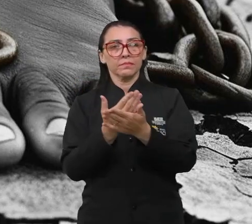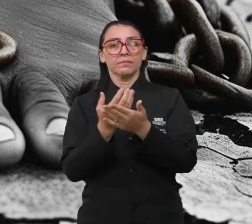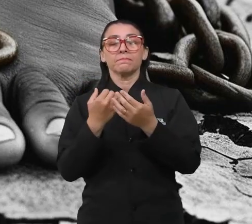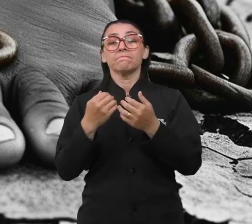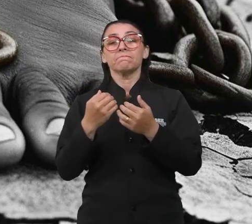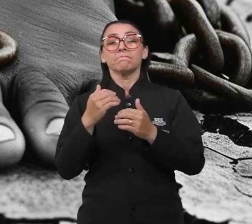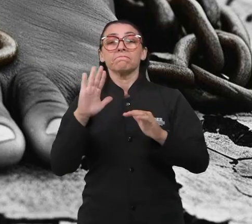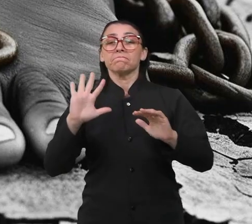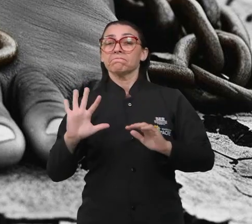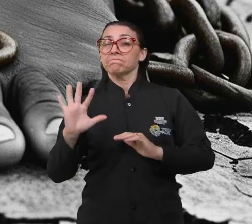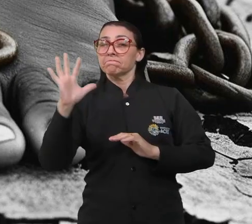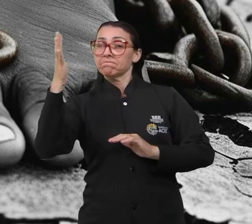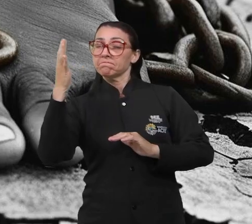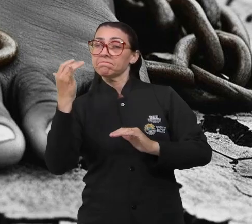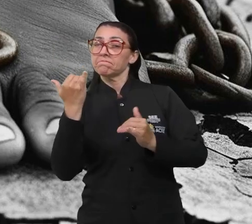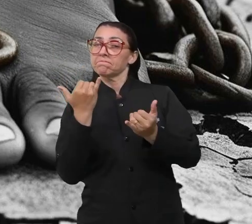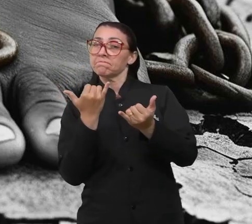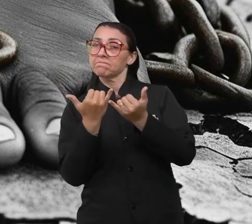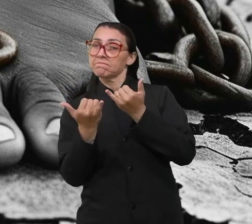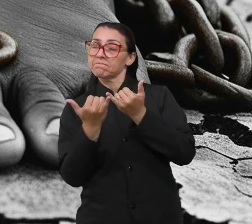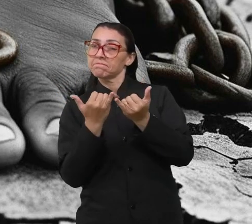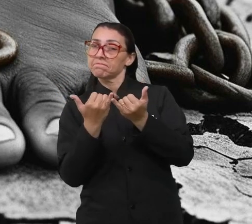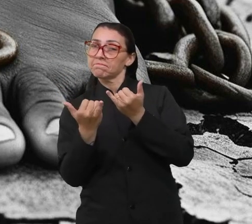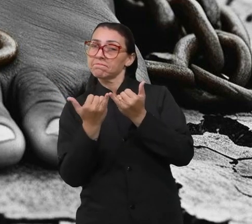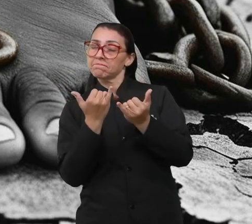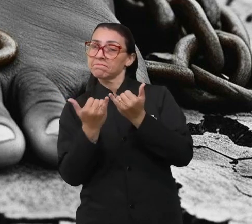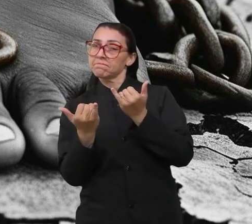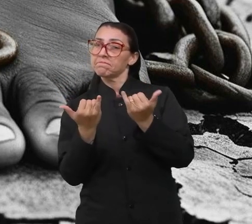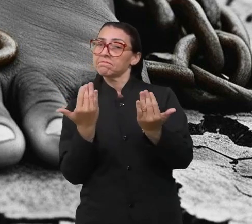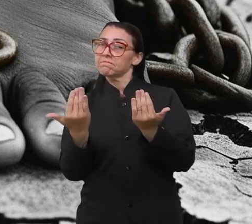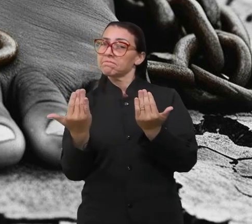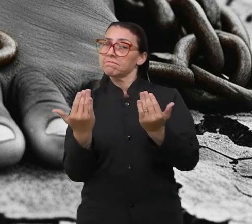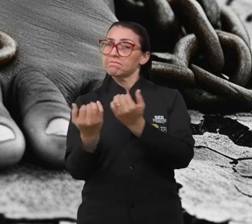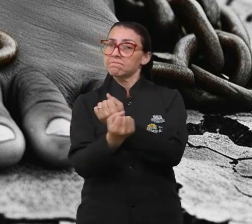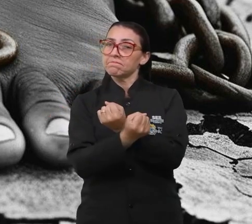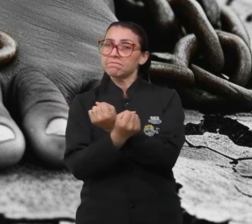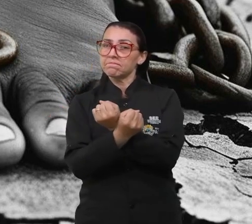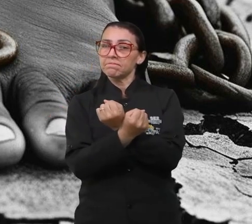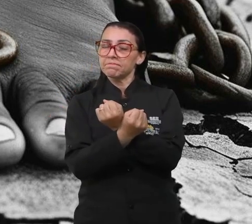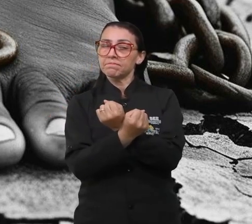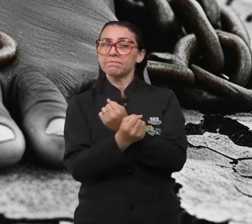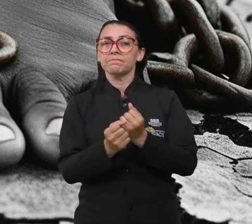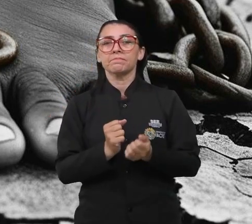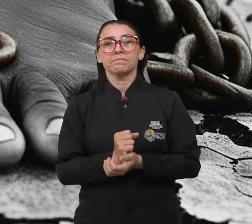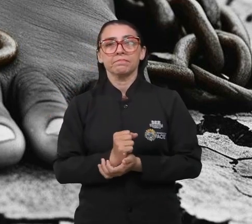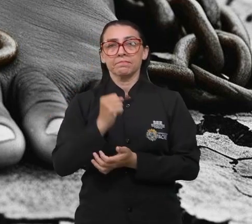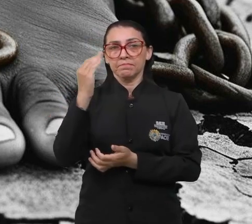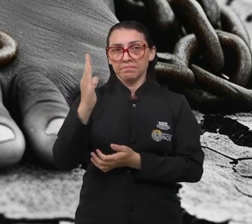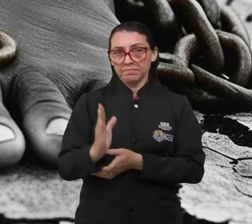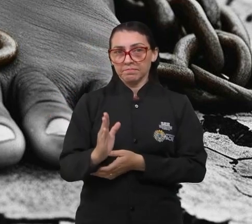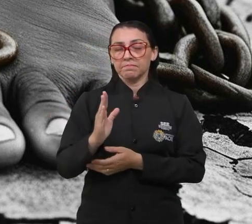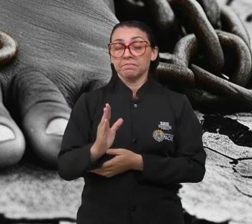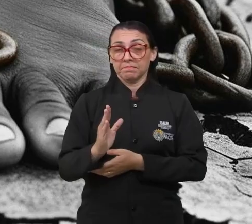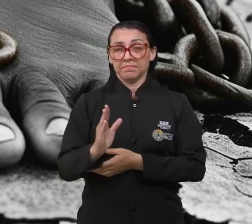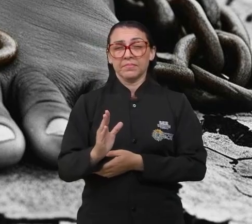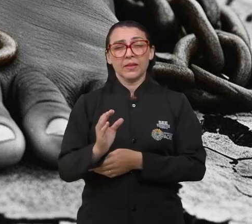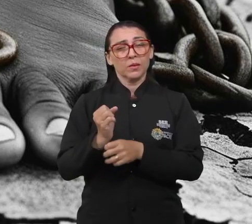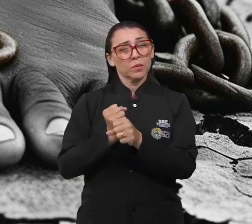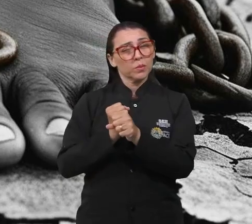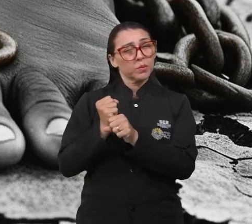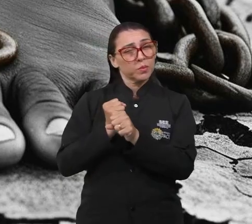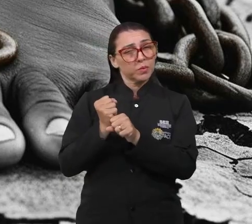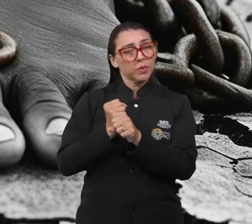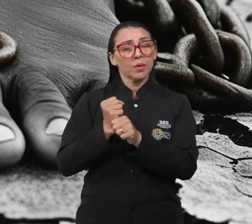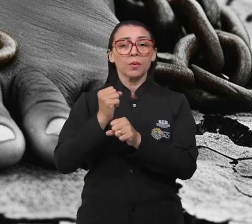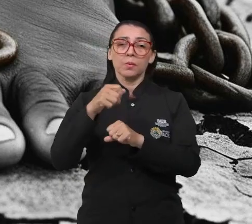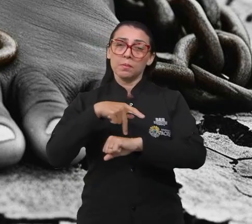são situações análogas à escravidão. O Brasil, por muito tempo, ele foi